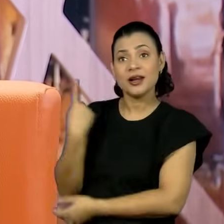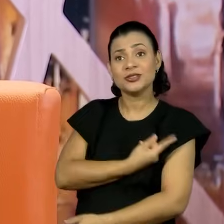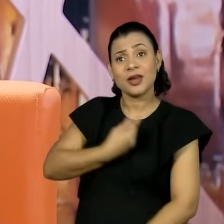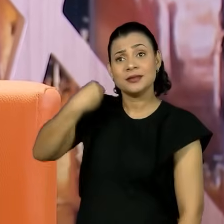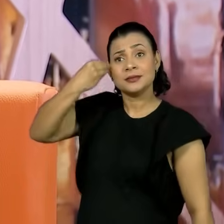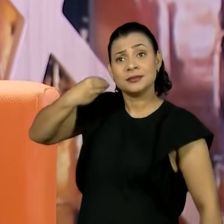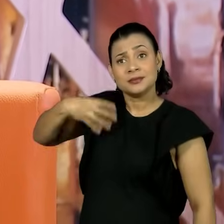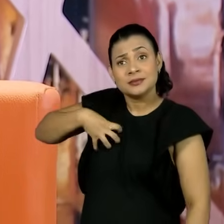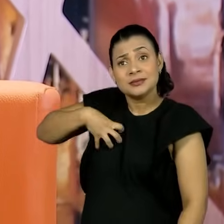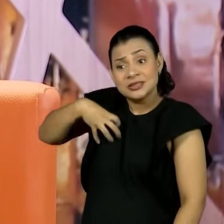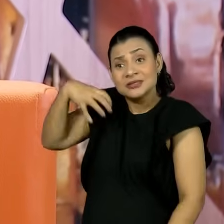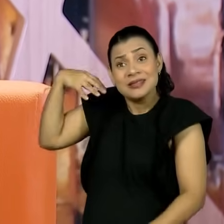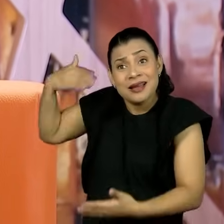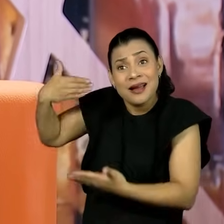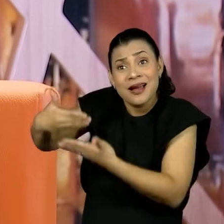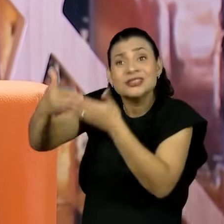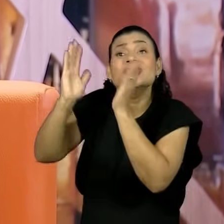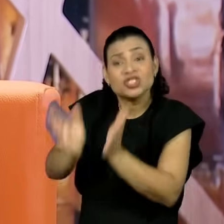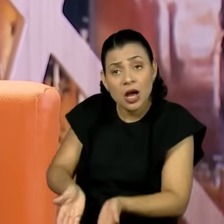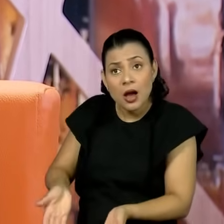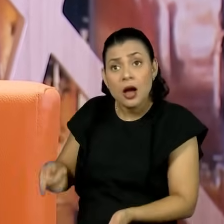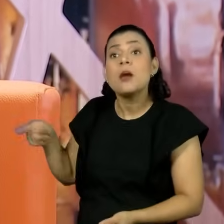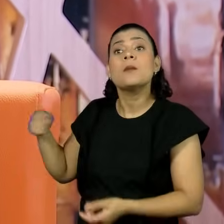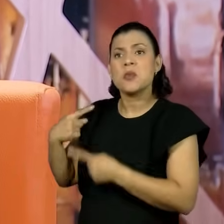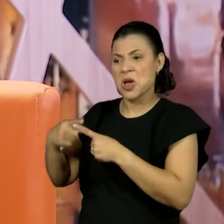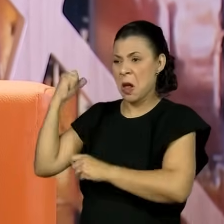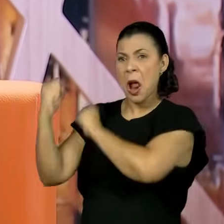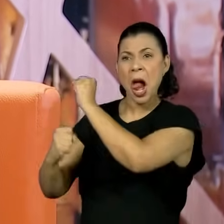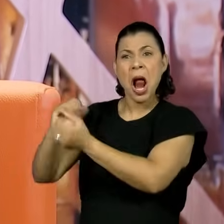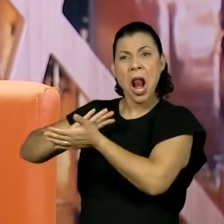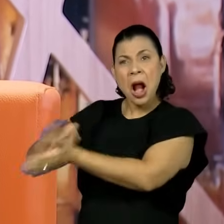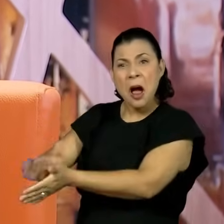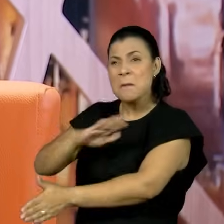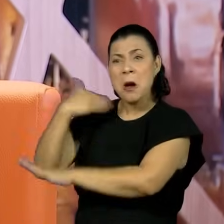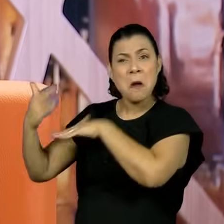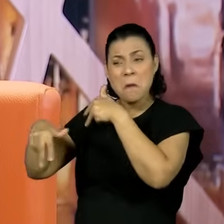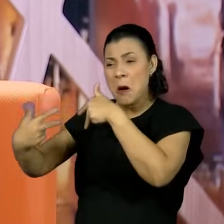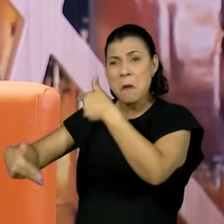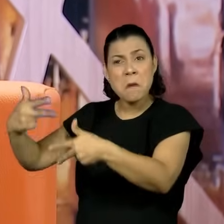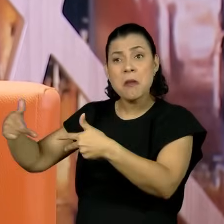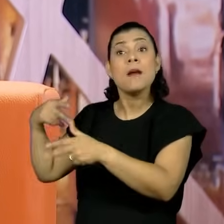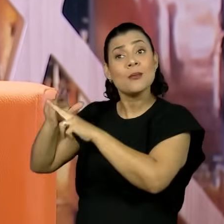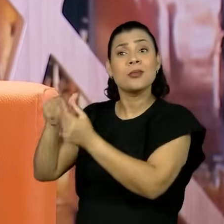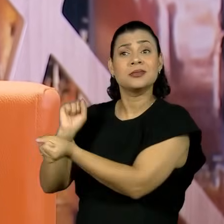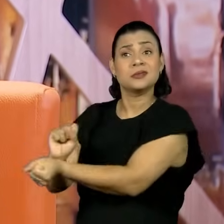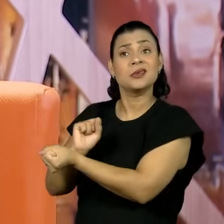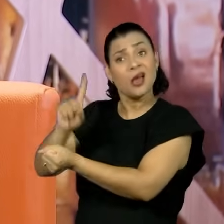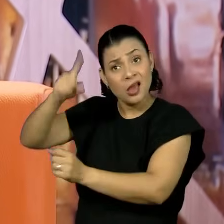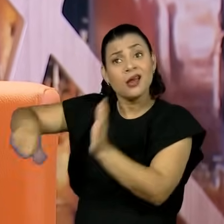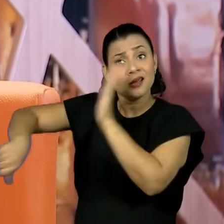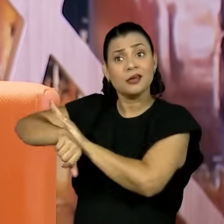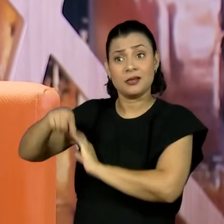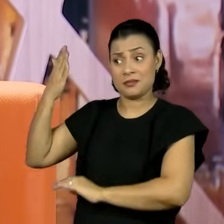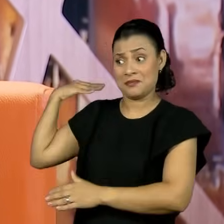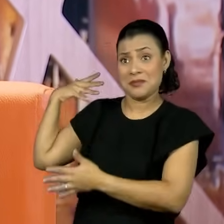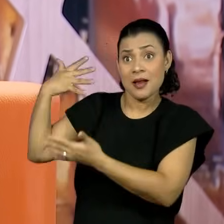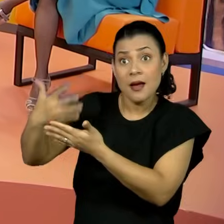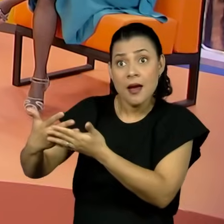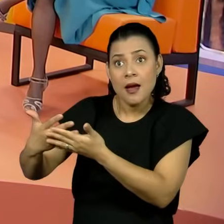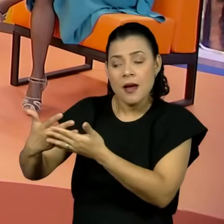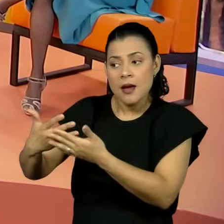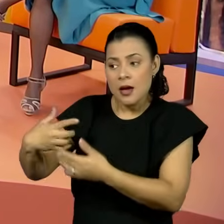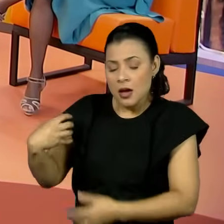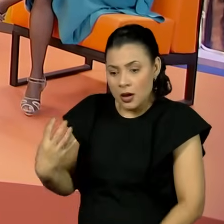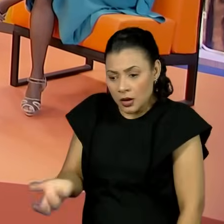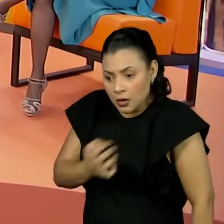somos herdeiros dessa tragédia criminosa, né? A gente sempre tem que lembrar. Foi um grande crime. E a gente é herdeiro